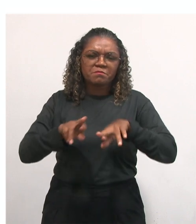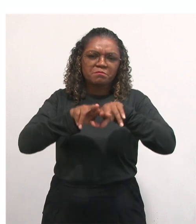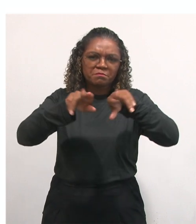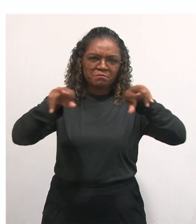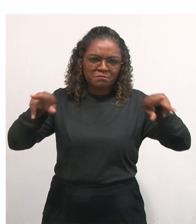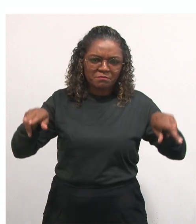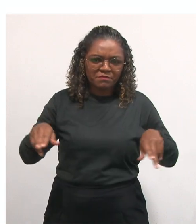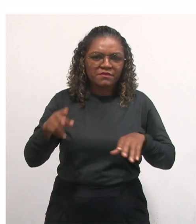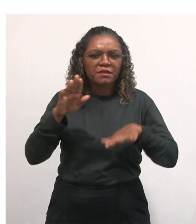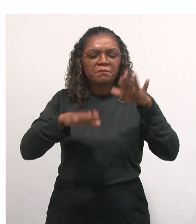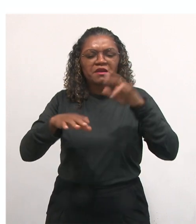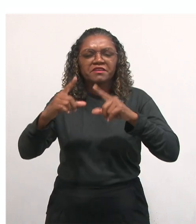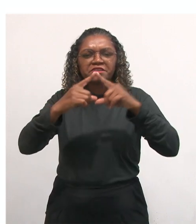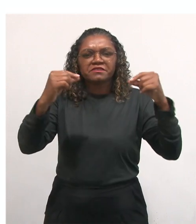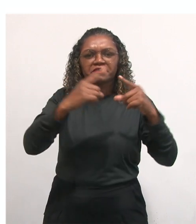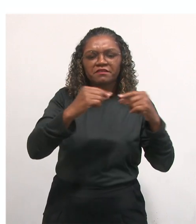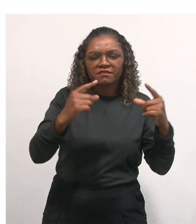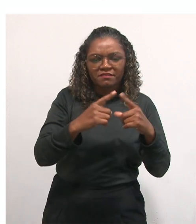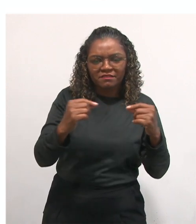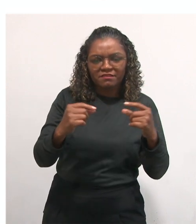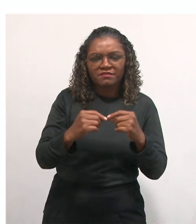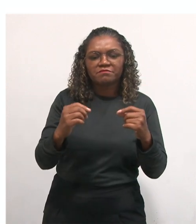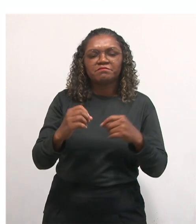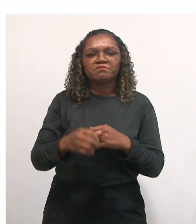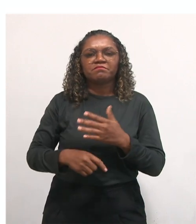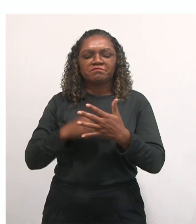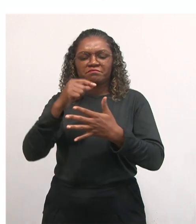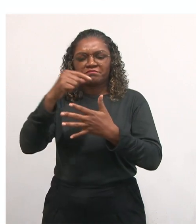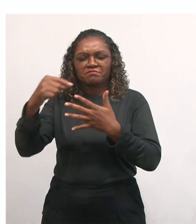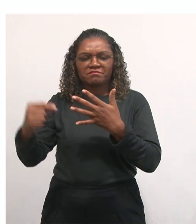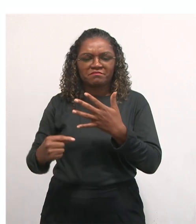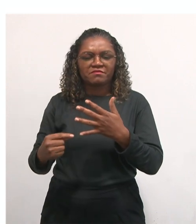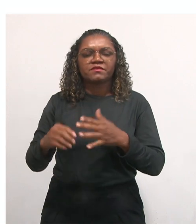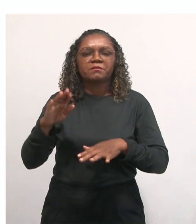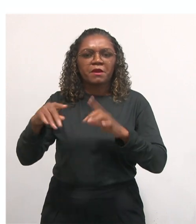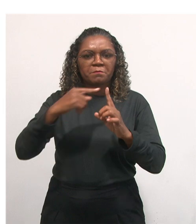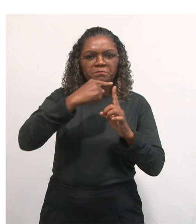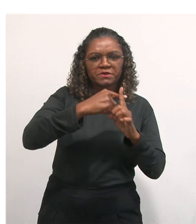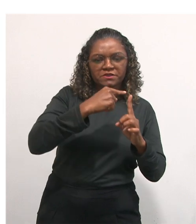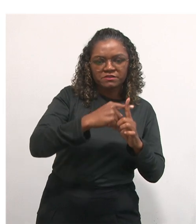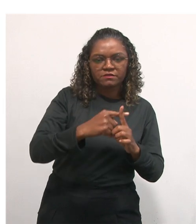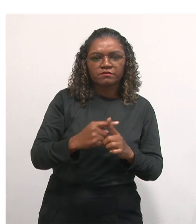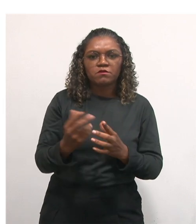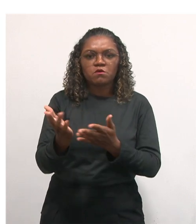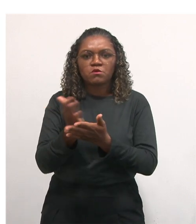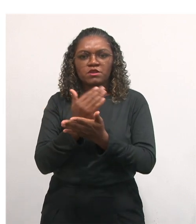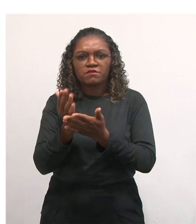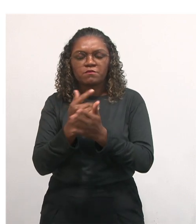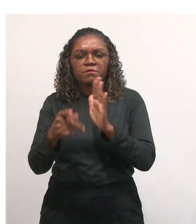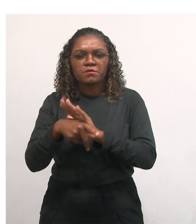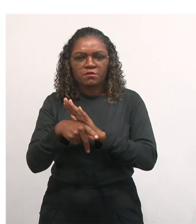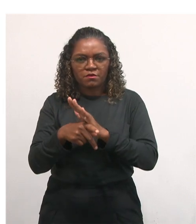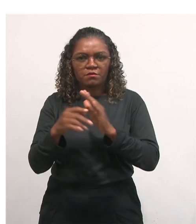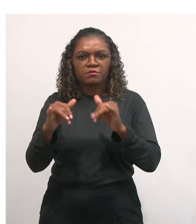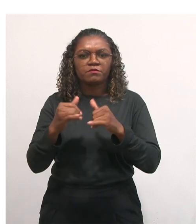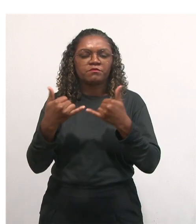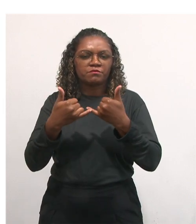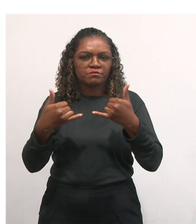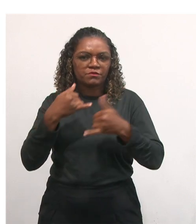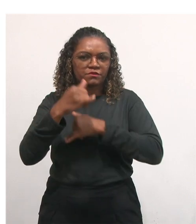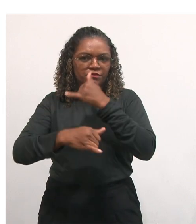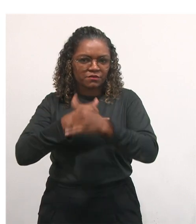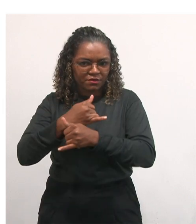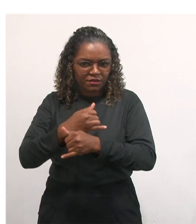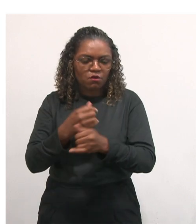com estrelinhas, né? Você pode dar estrelinhas. Quanto mais estrelinhas positivo, por exemplo, você compra um livro da internet e você diz lá se gostou ou não